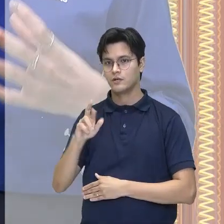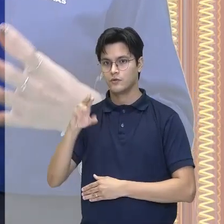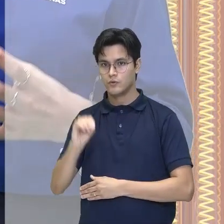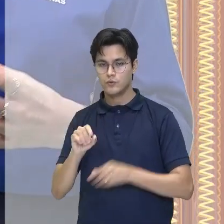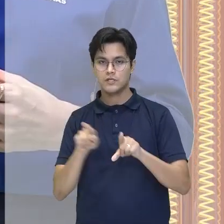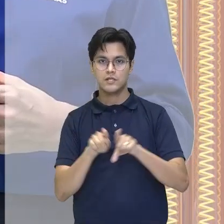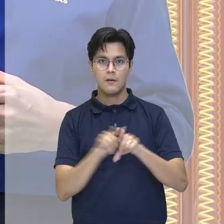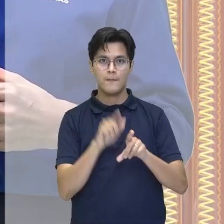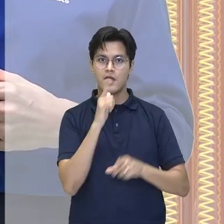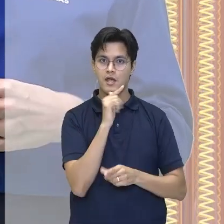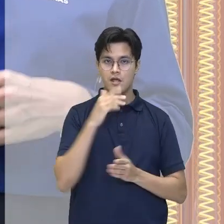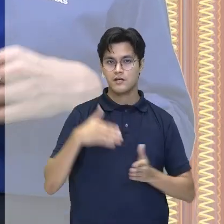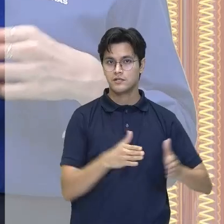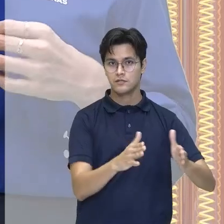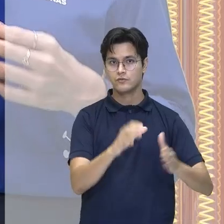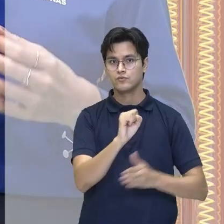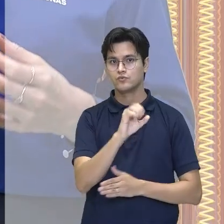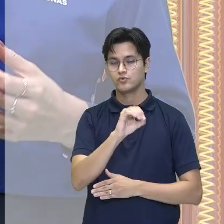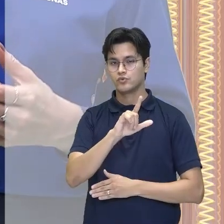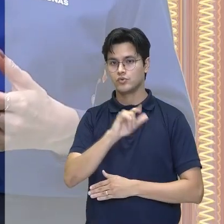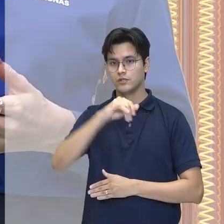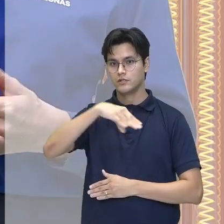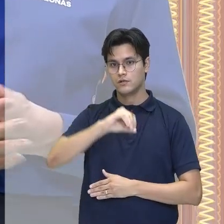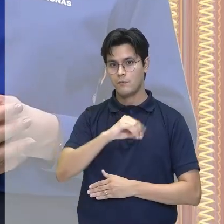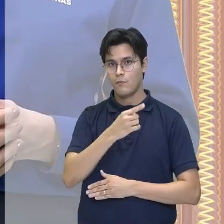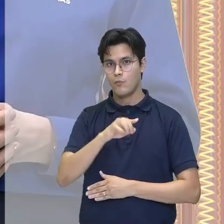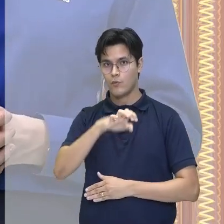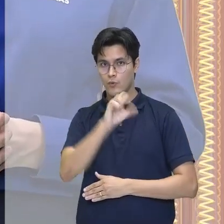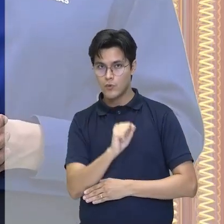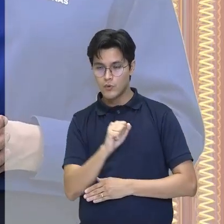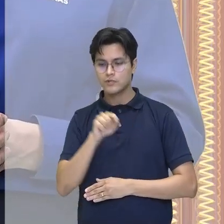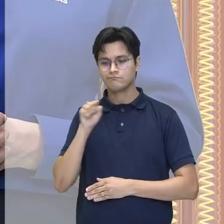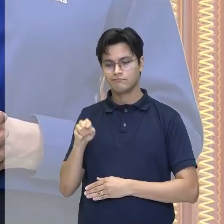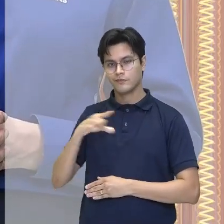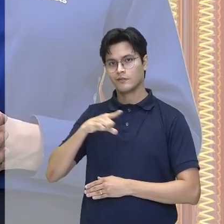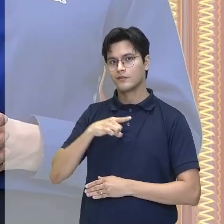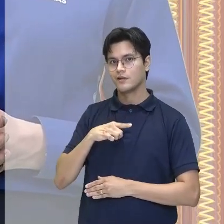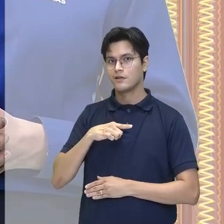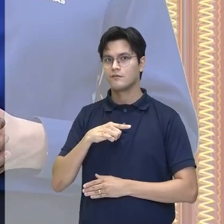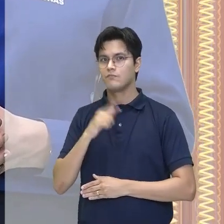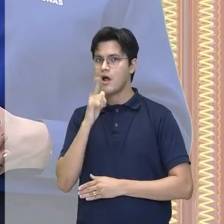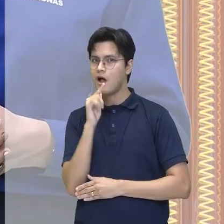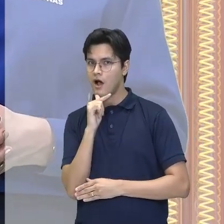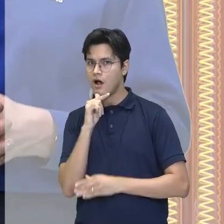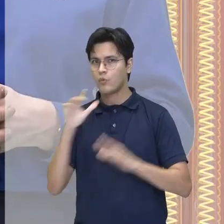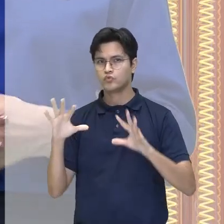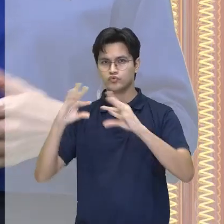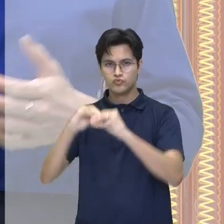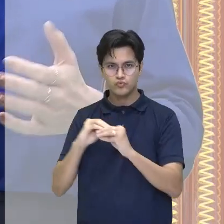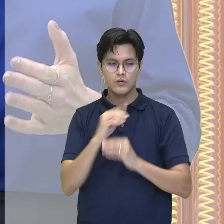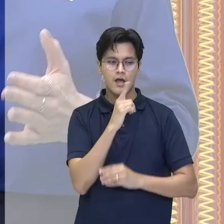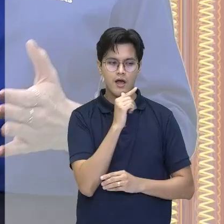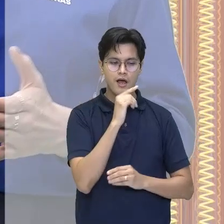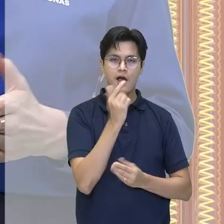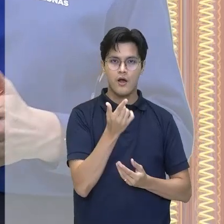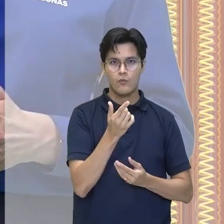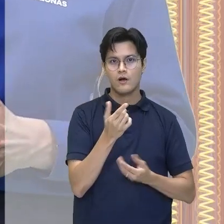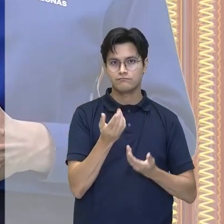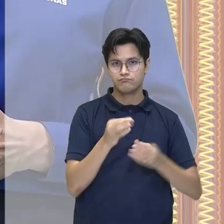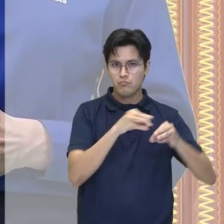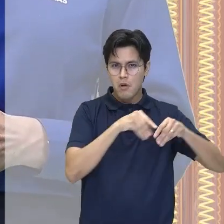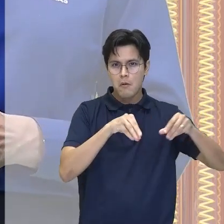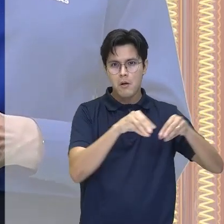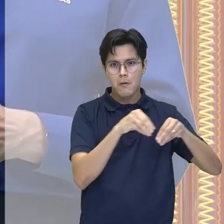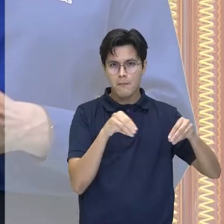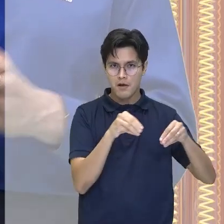com uma água ali mais escura, o Rio Solimões com uma água mais barrenta, e o encontro